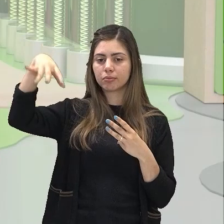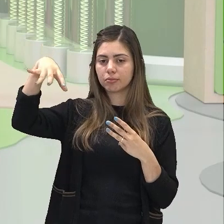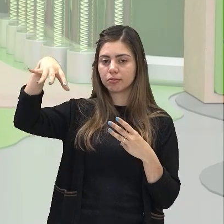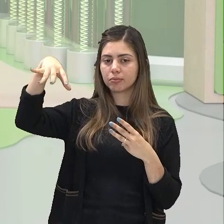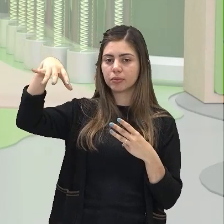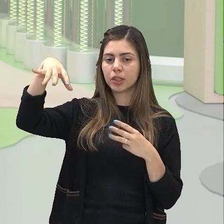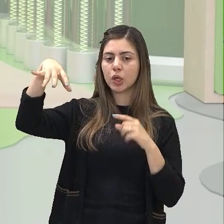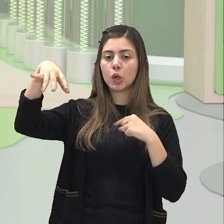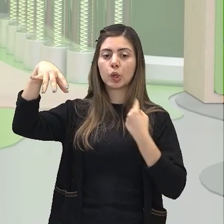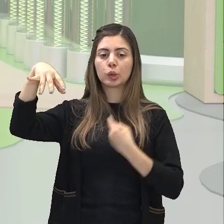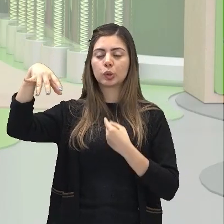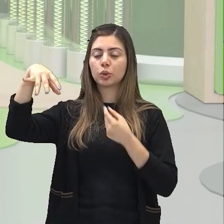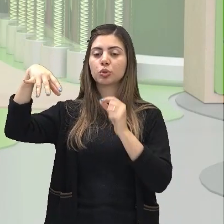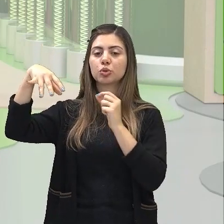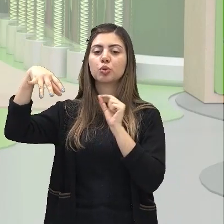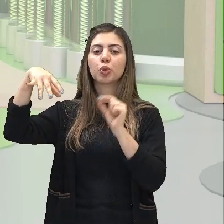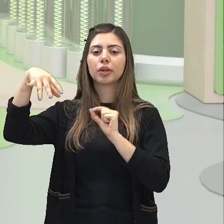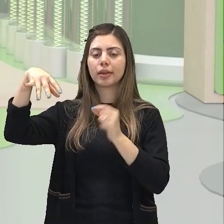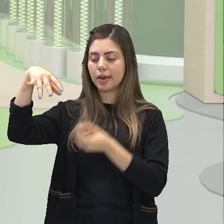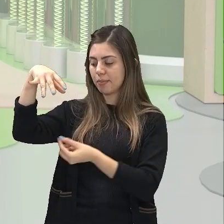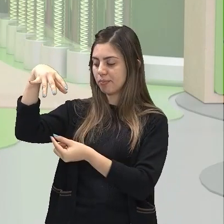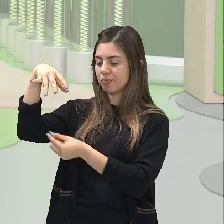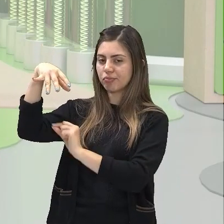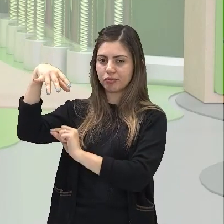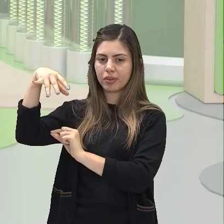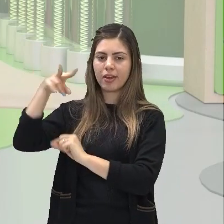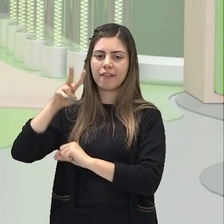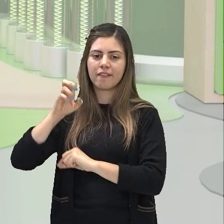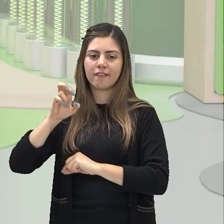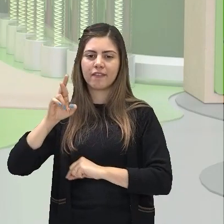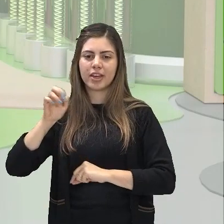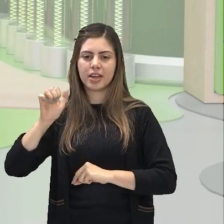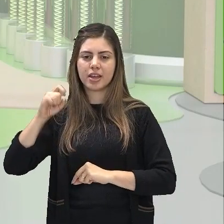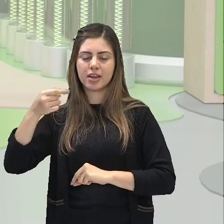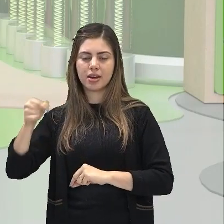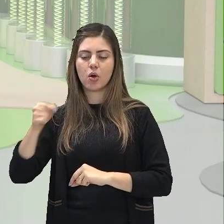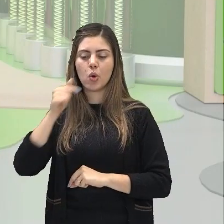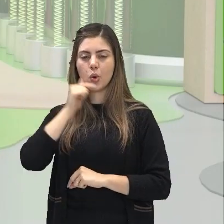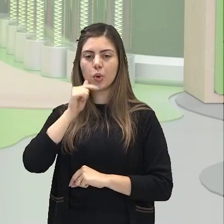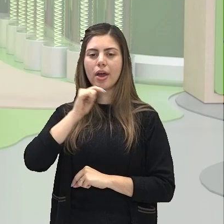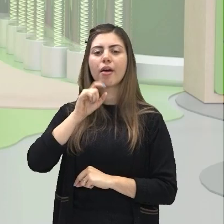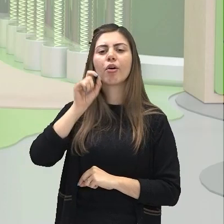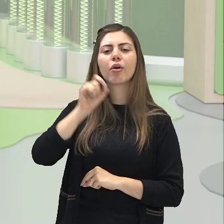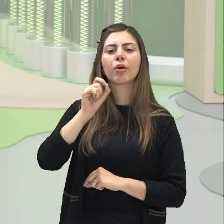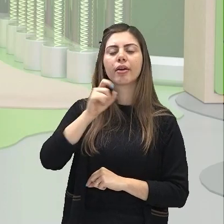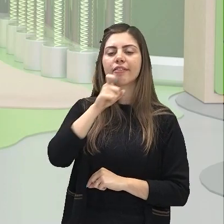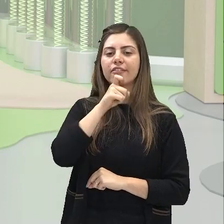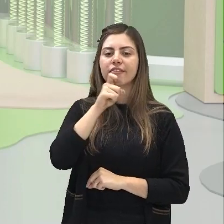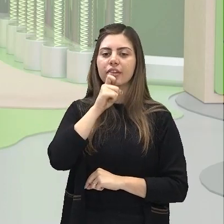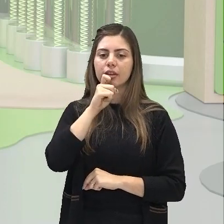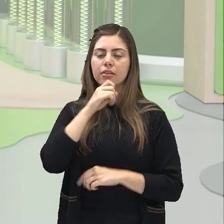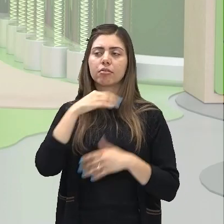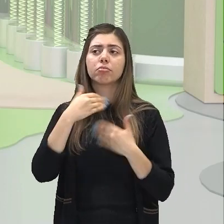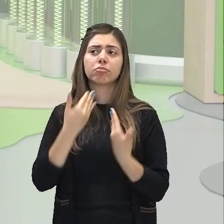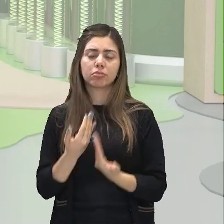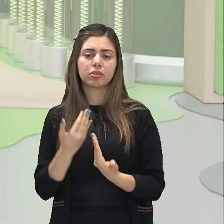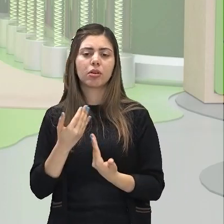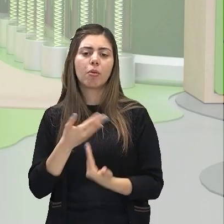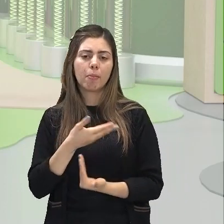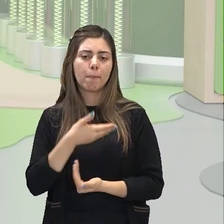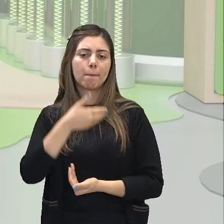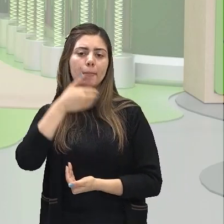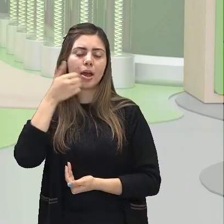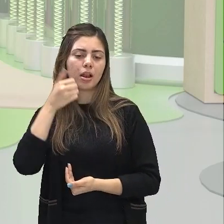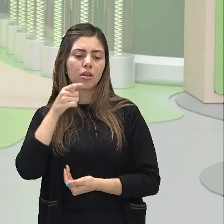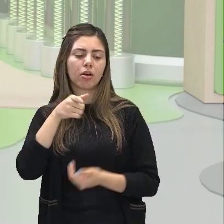posição verão, né? Que no verão, óbvio que a gente vai querer uma água mais fria, né? Então ele vai ter ali uma temperatura mais fria dessa água para